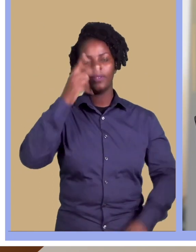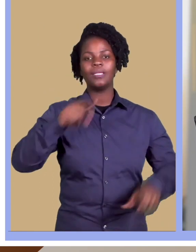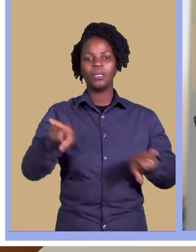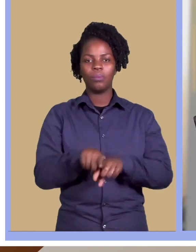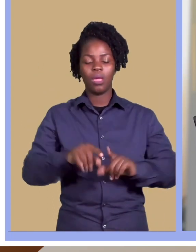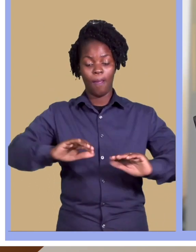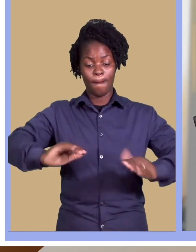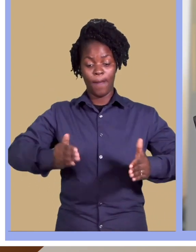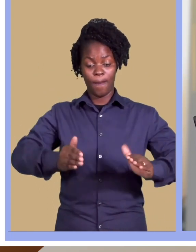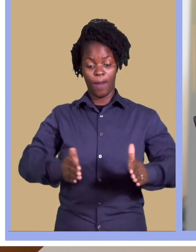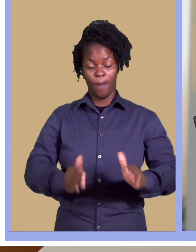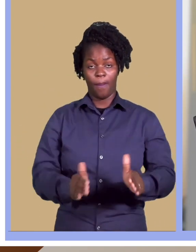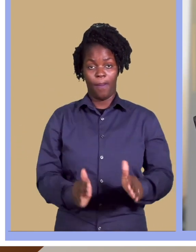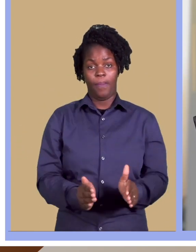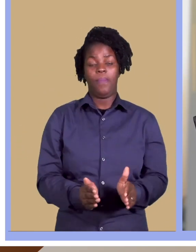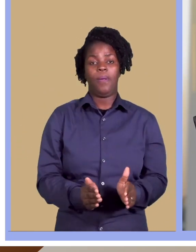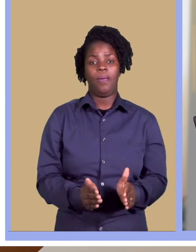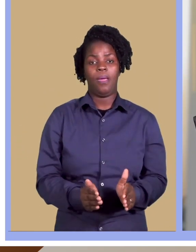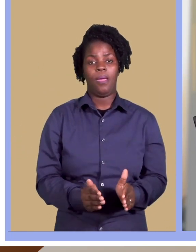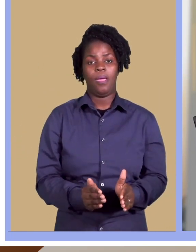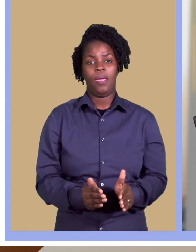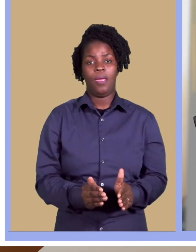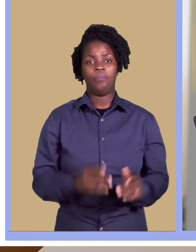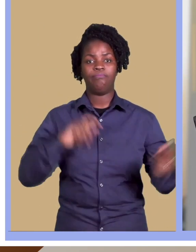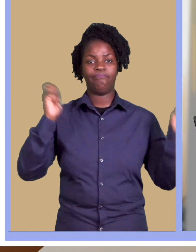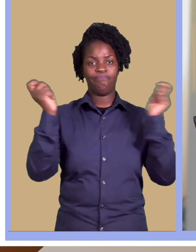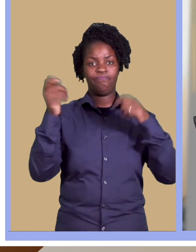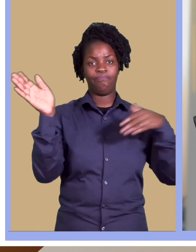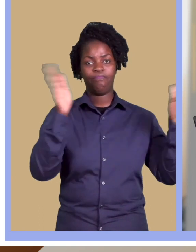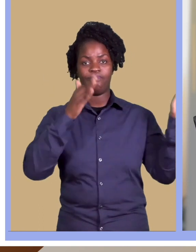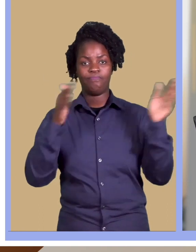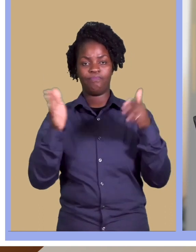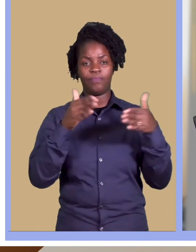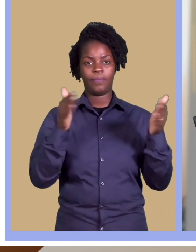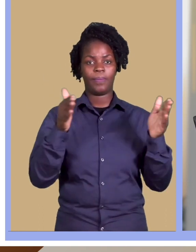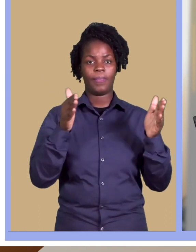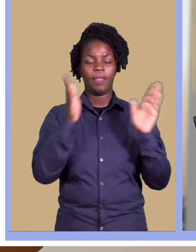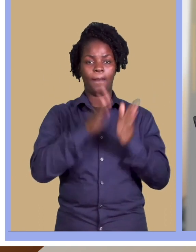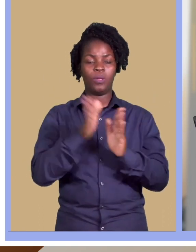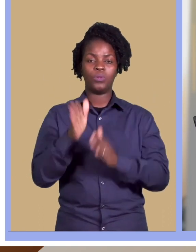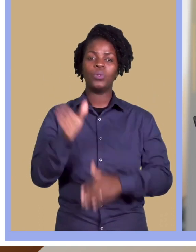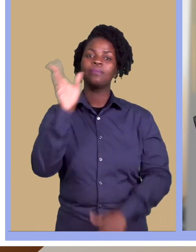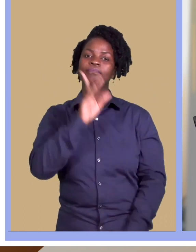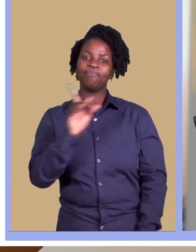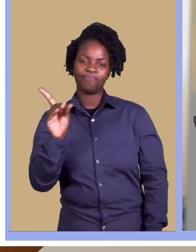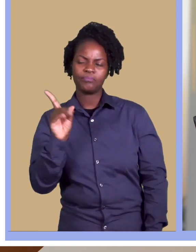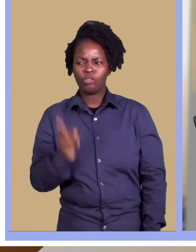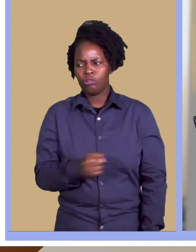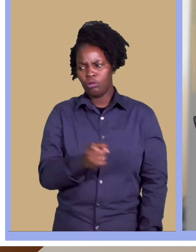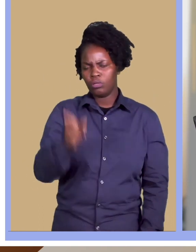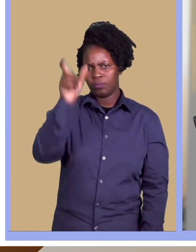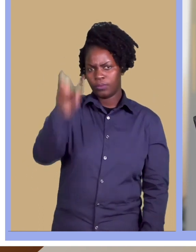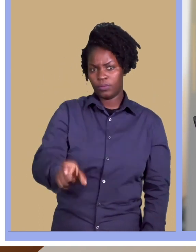de ações climáticas para pessoas com deficiência. E pessoas com deficiência também se fazerem sentir